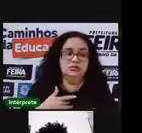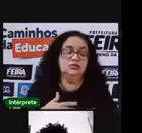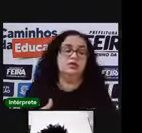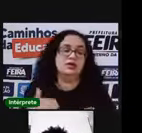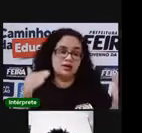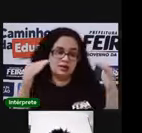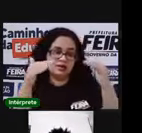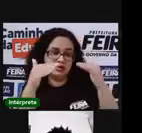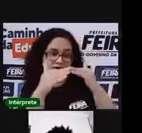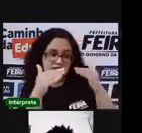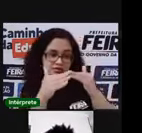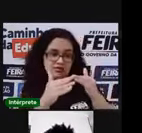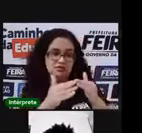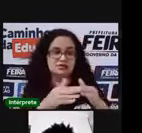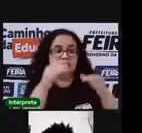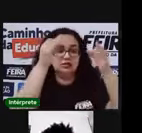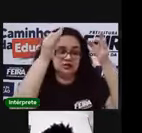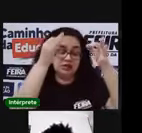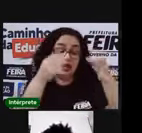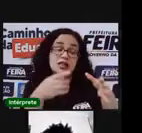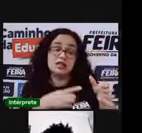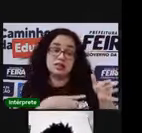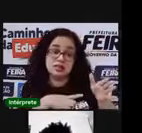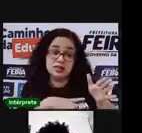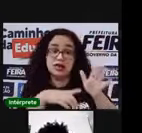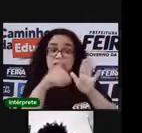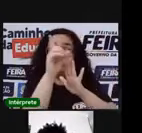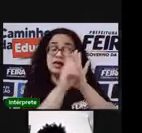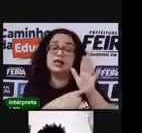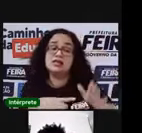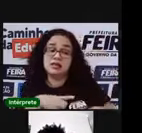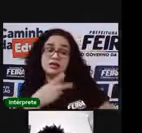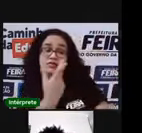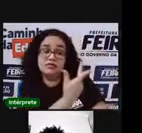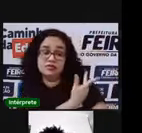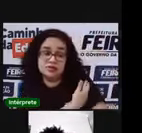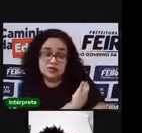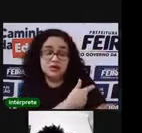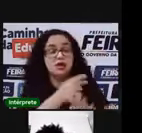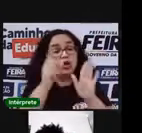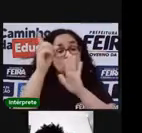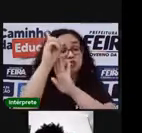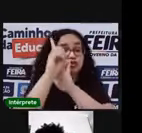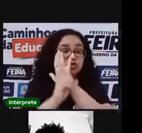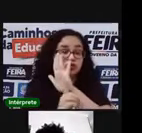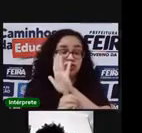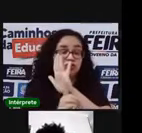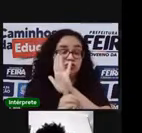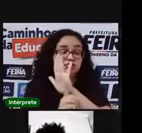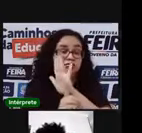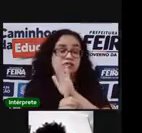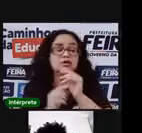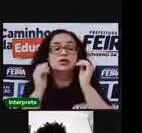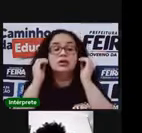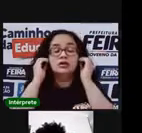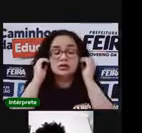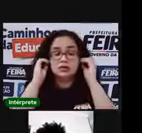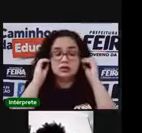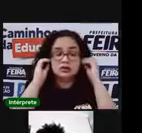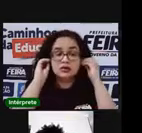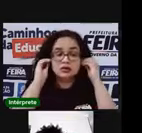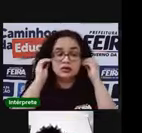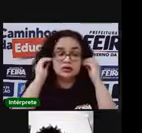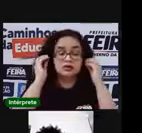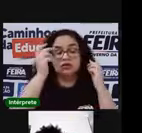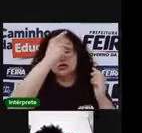moradia digna, a gente tem direito a ter vacina. É um direito nosso de cidadão